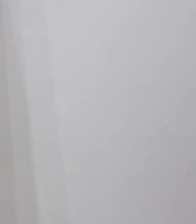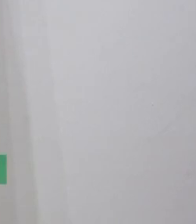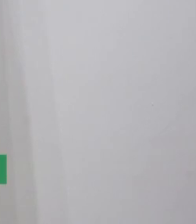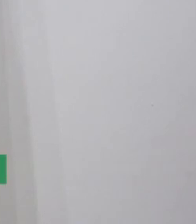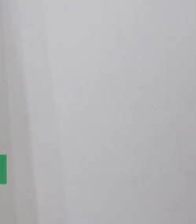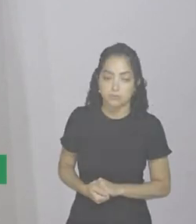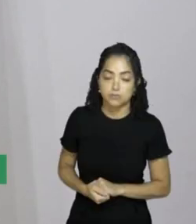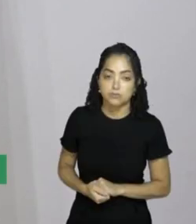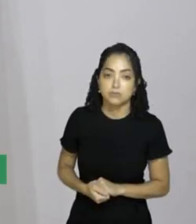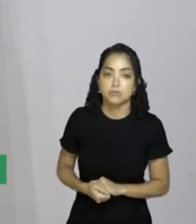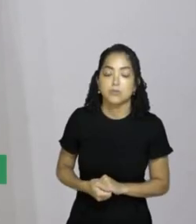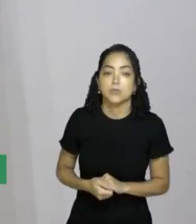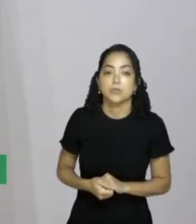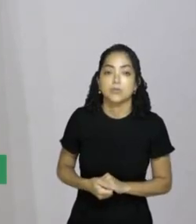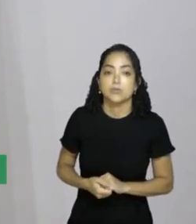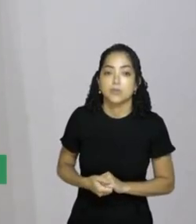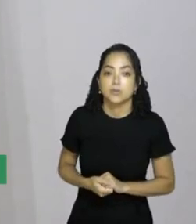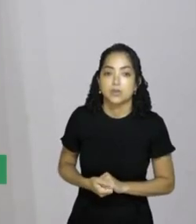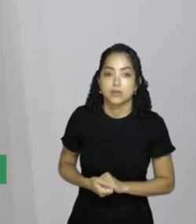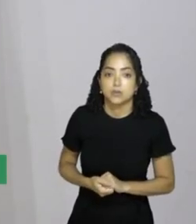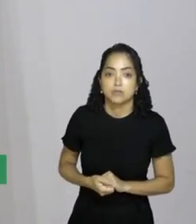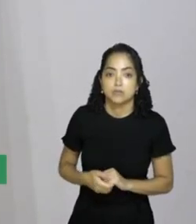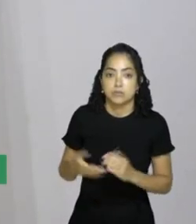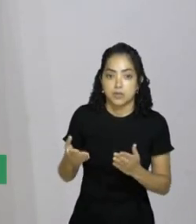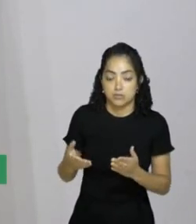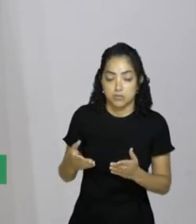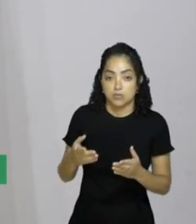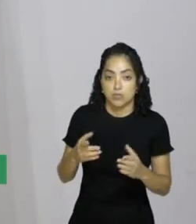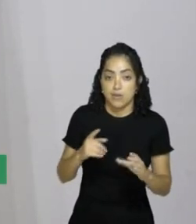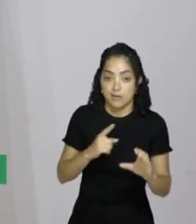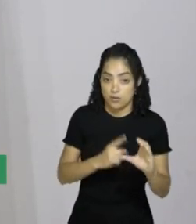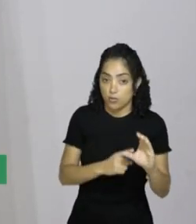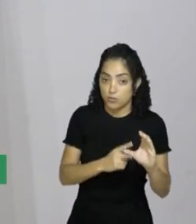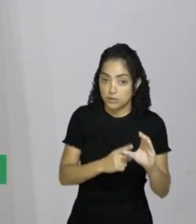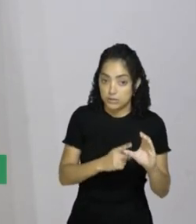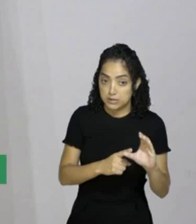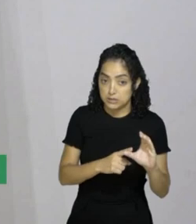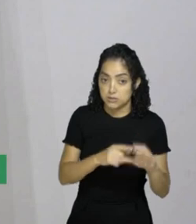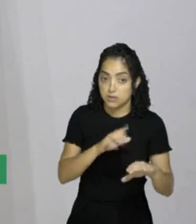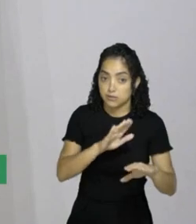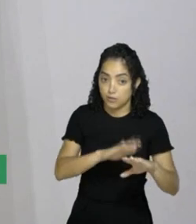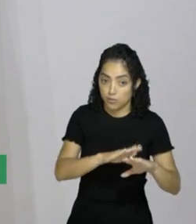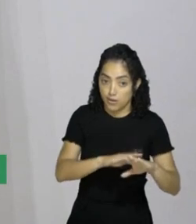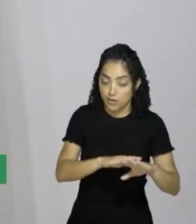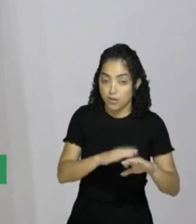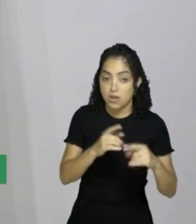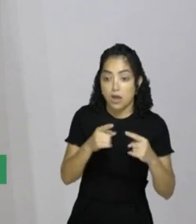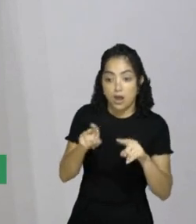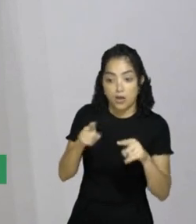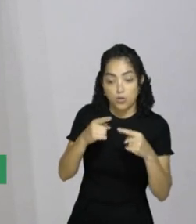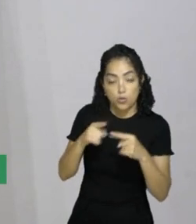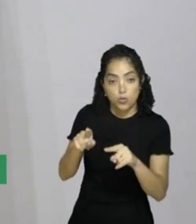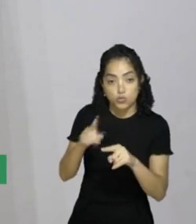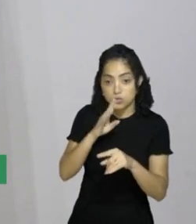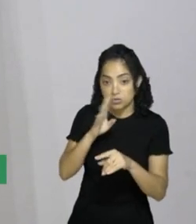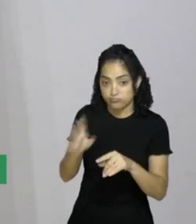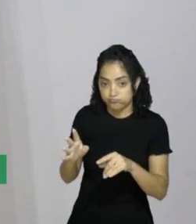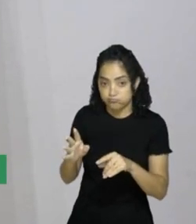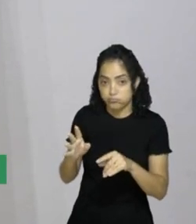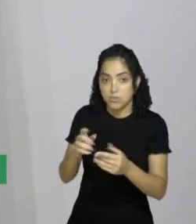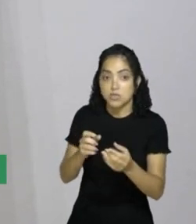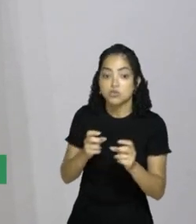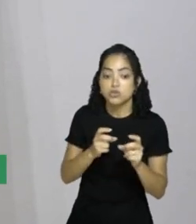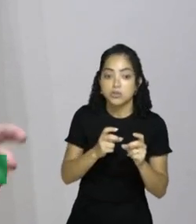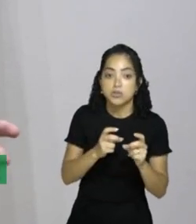Flávio Dino comunista Dino acusa os cactos do Brasil de comprarem